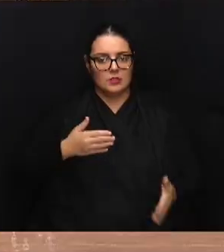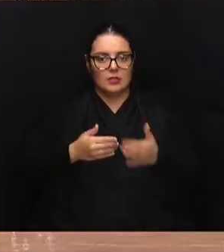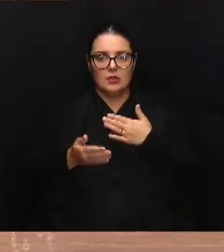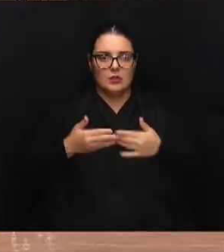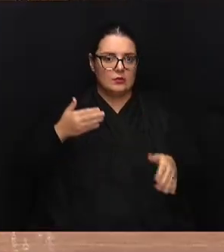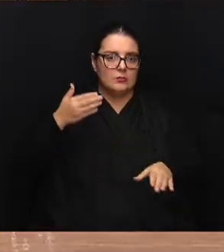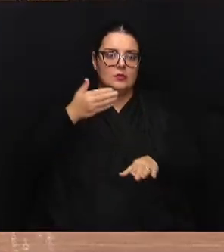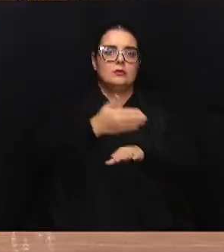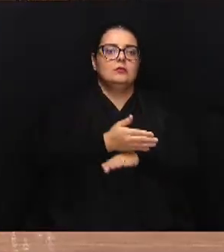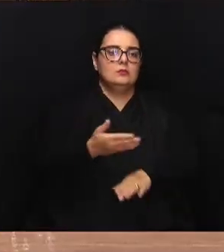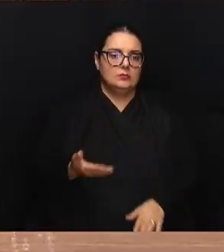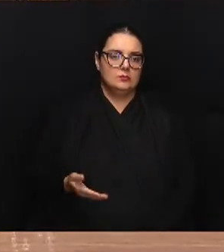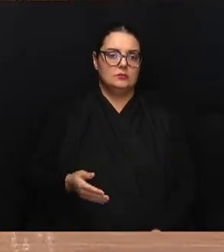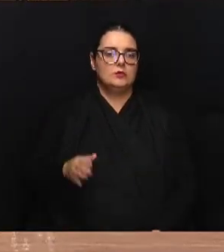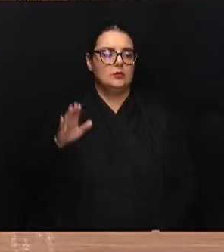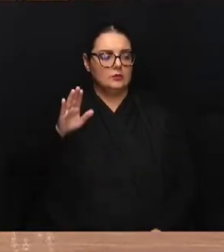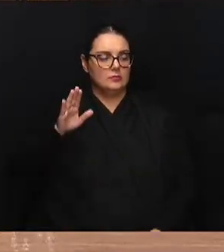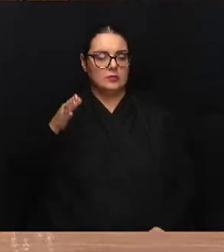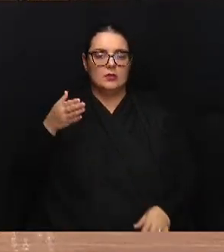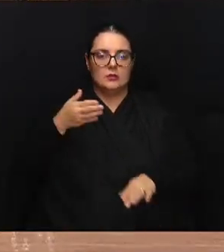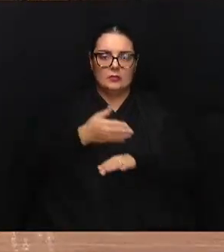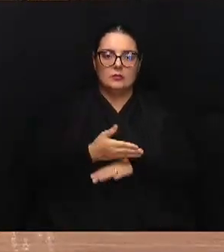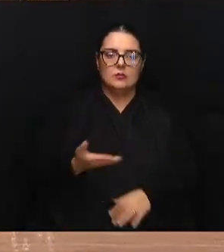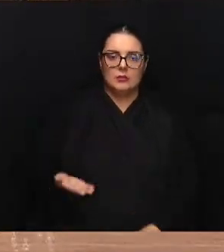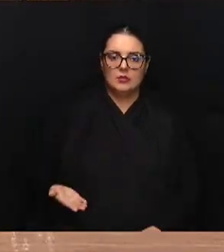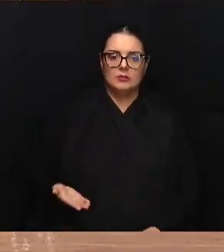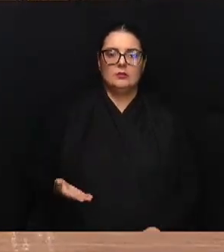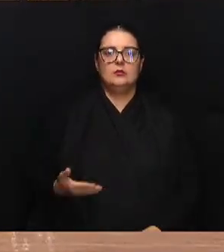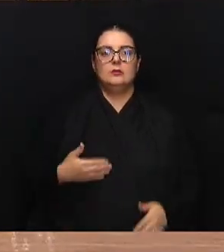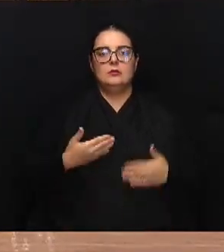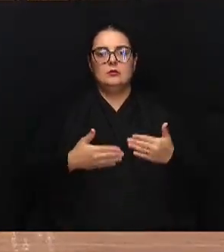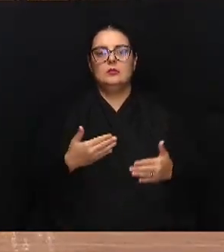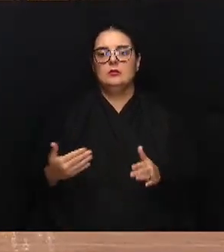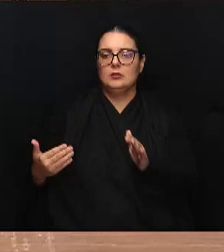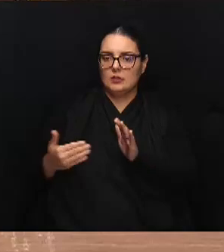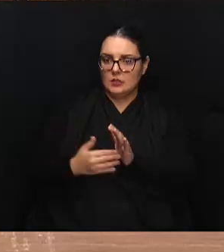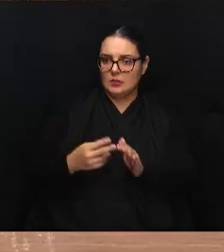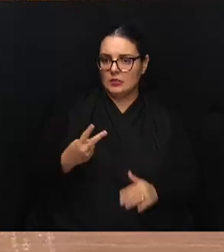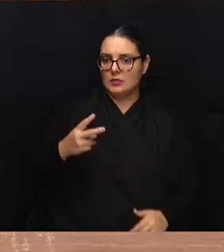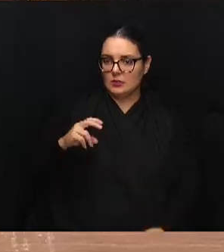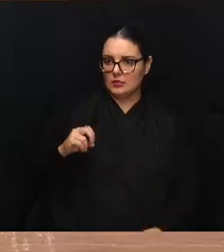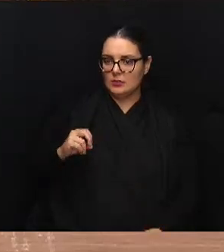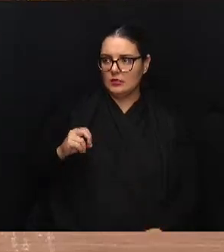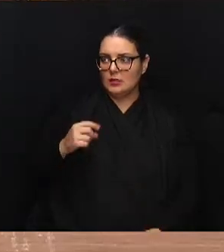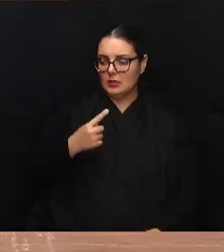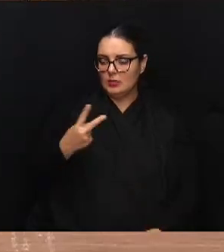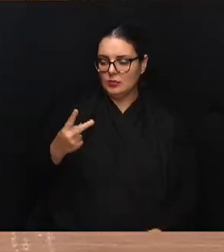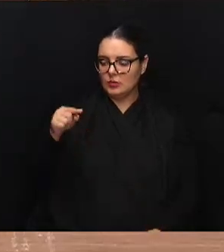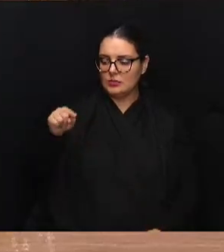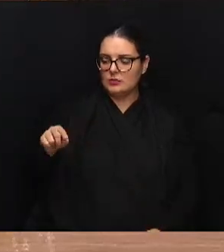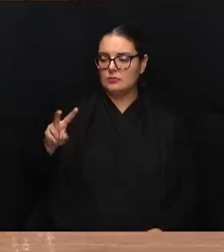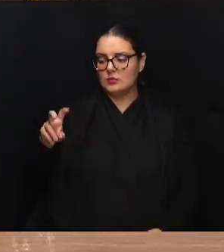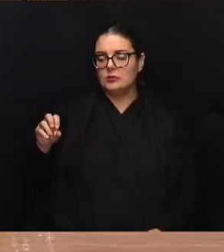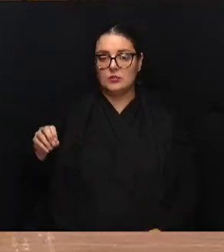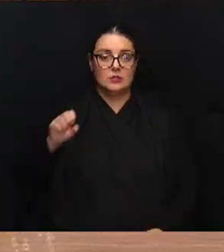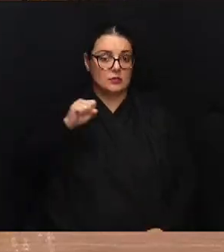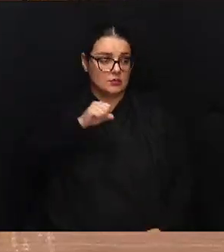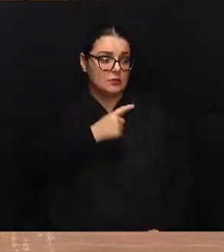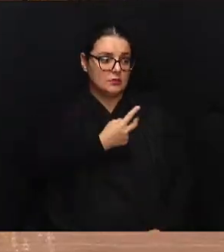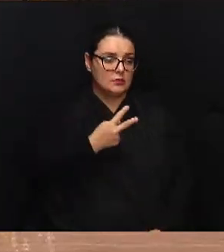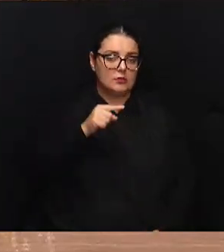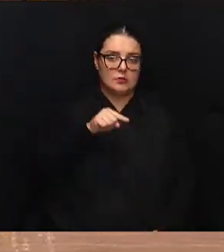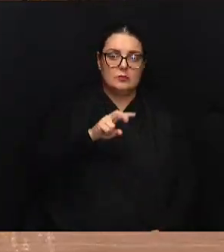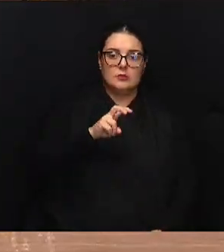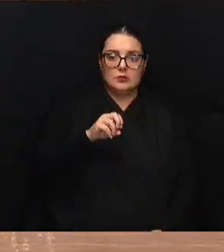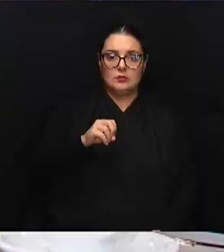acessar e se candidatar e participar desses processos de até licitação. R$12.500, né, até R$12.500. Então, assim,